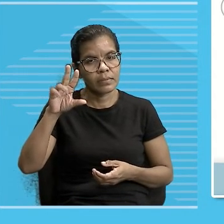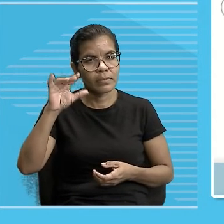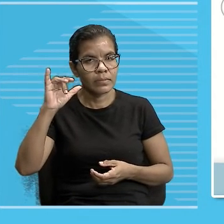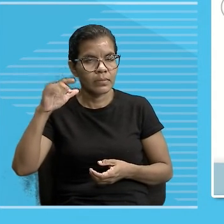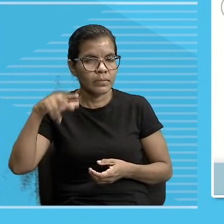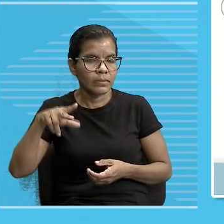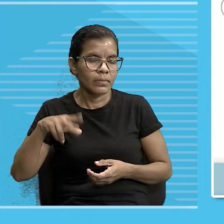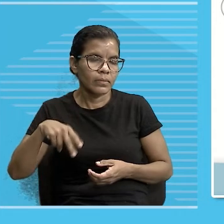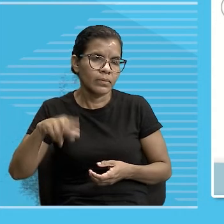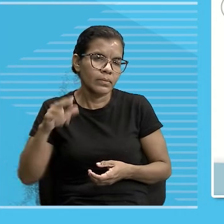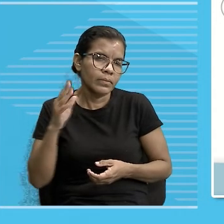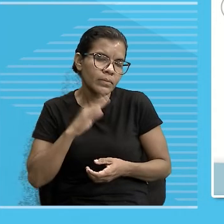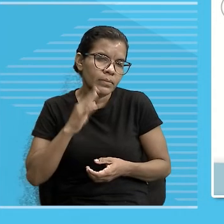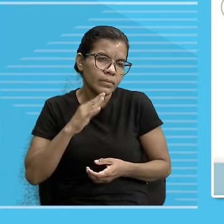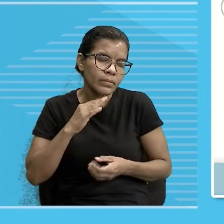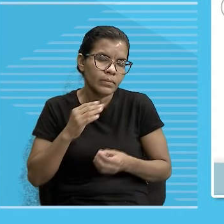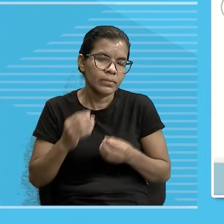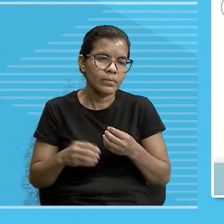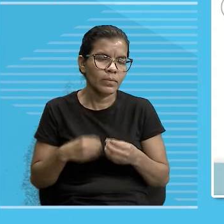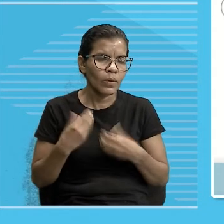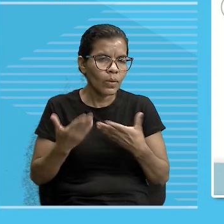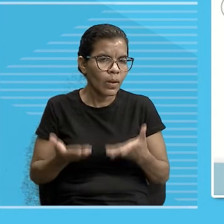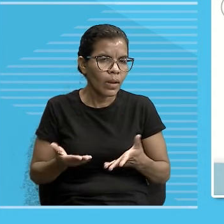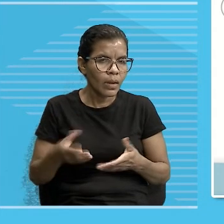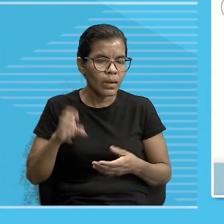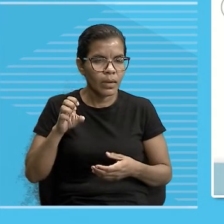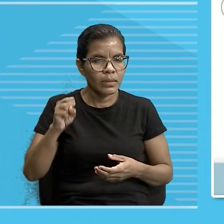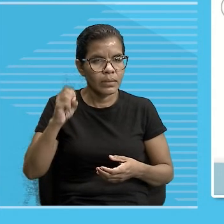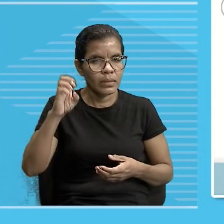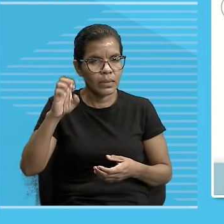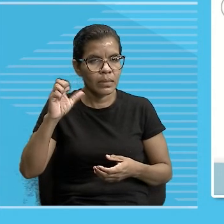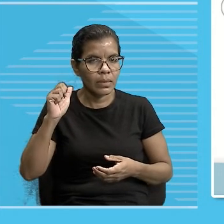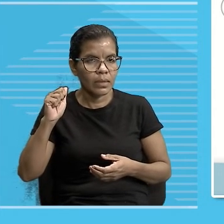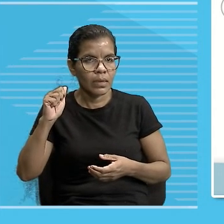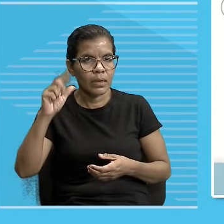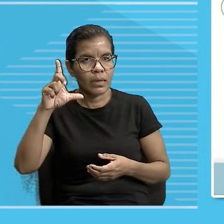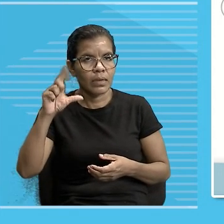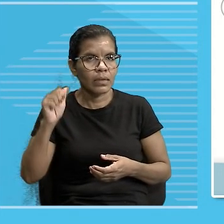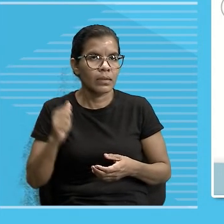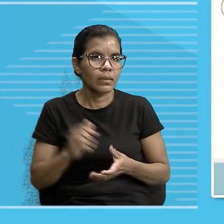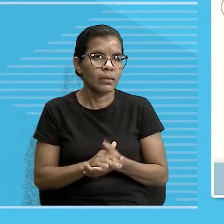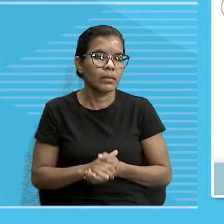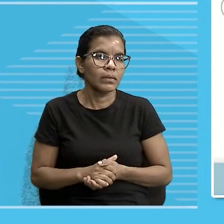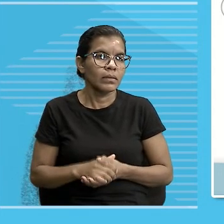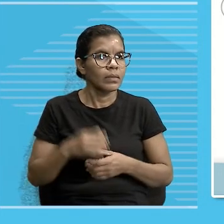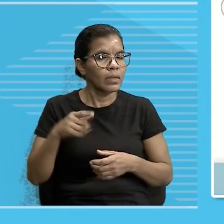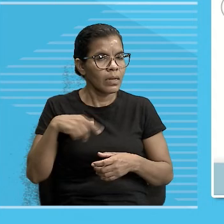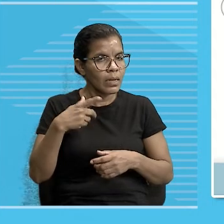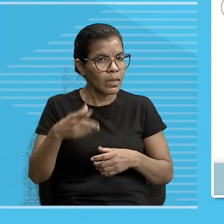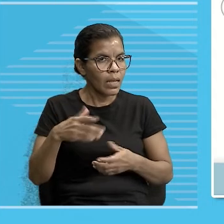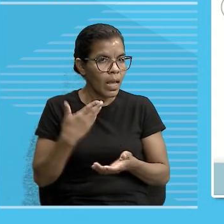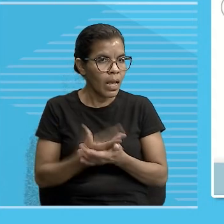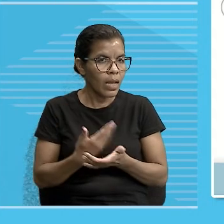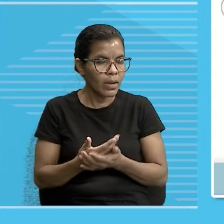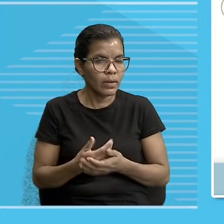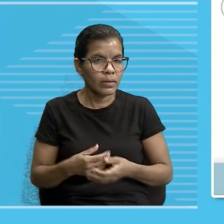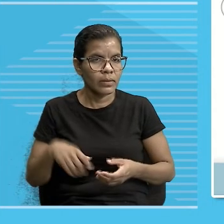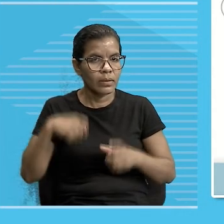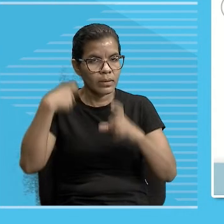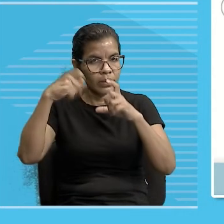qual é essa escala, o que, que ela diz. E aí, lá na nossa aula presencial, na nossa aula não